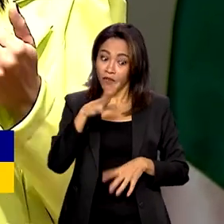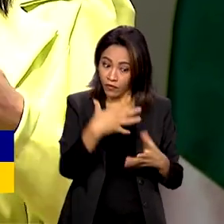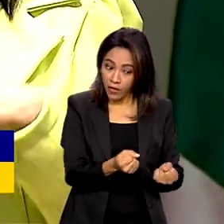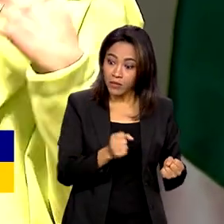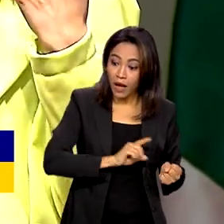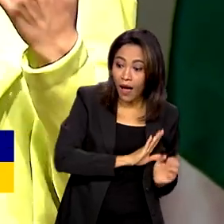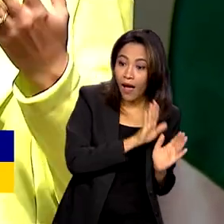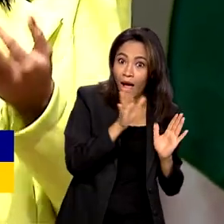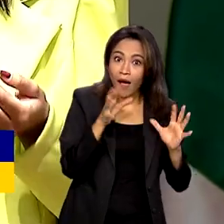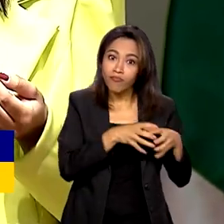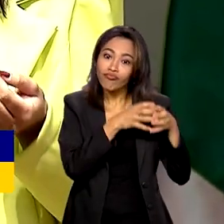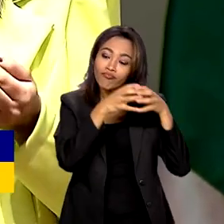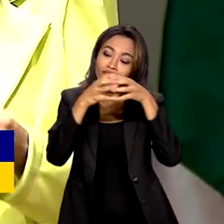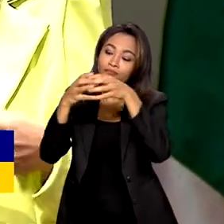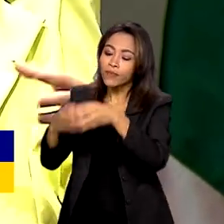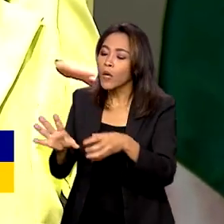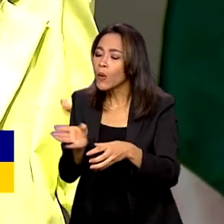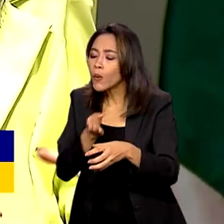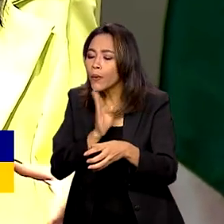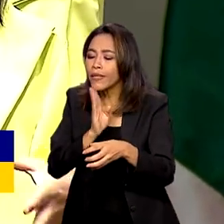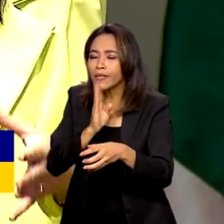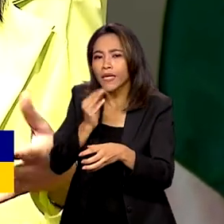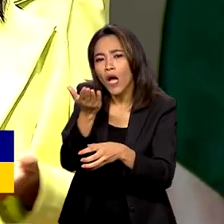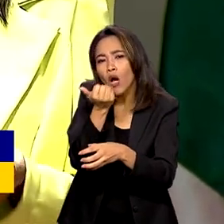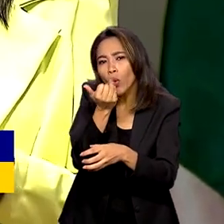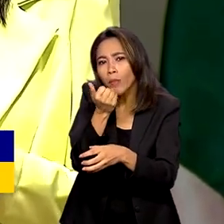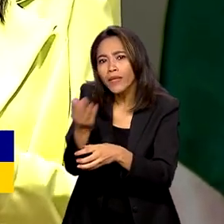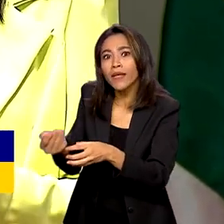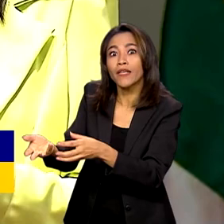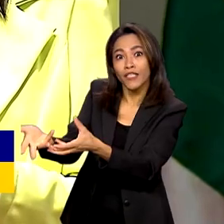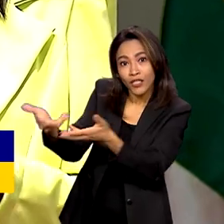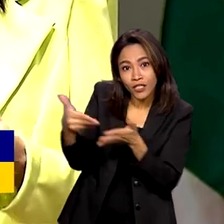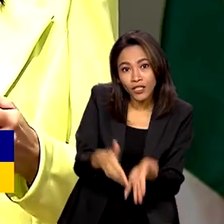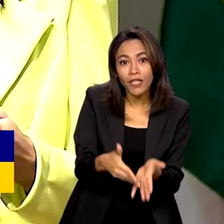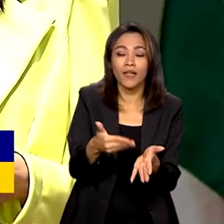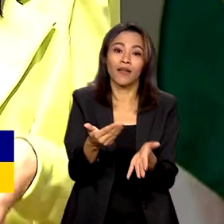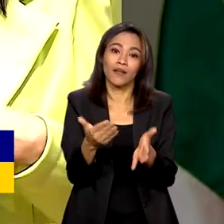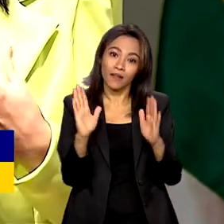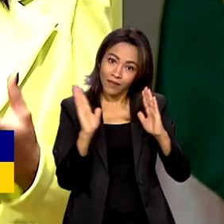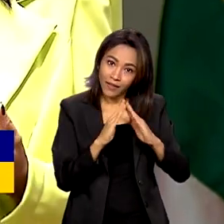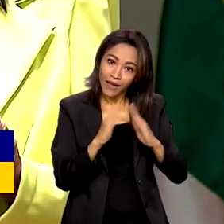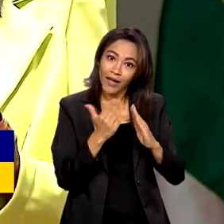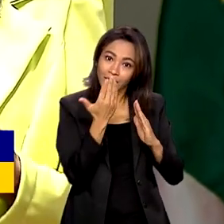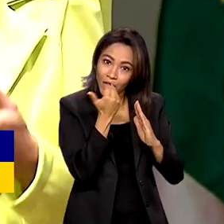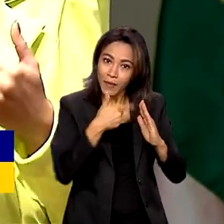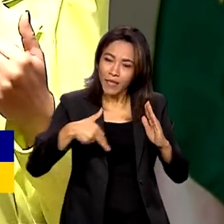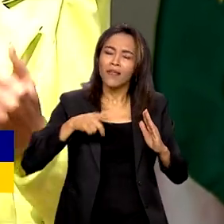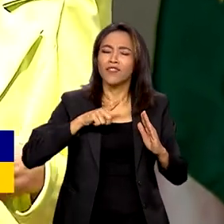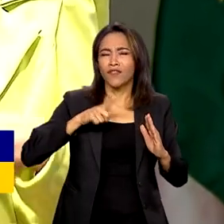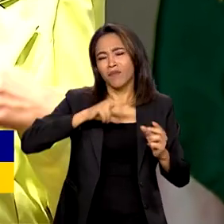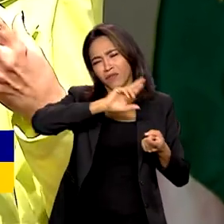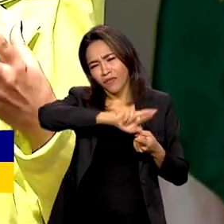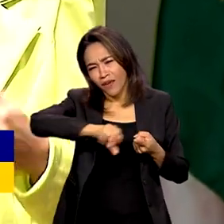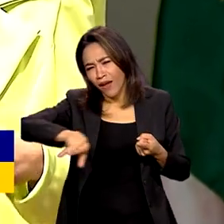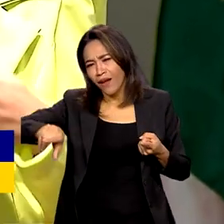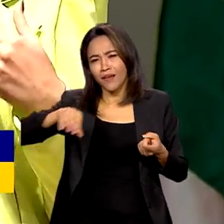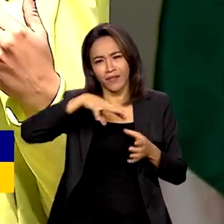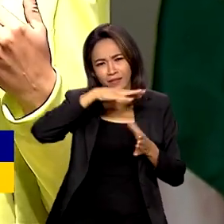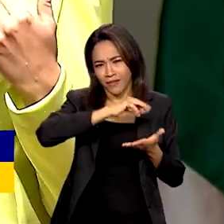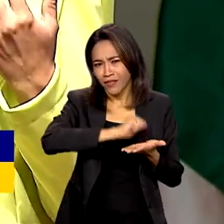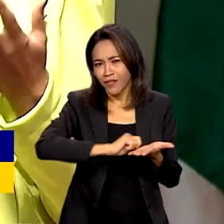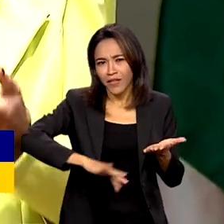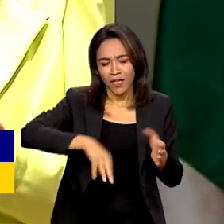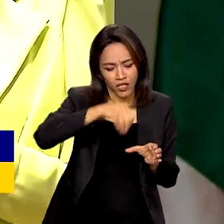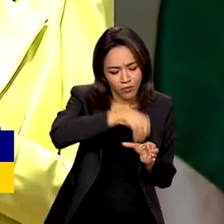rurais conhecer de onde vem o alimento que chega até a mesa de nossas crianças fizemos várias atividades também de plantio de regação